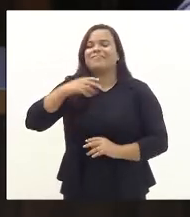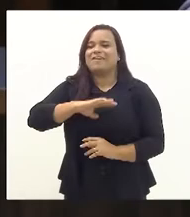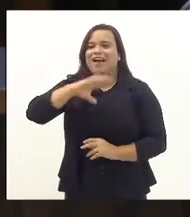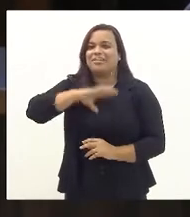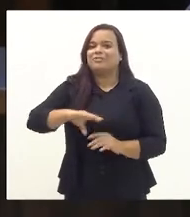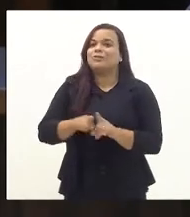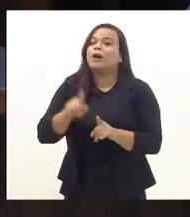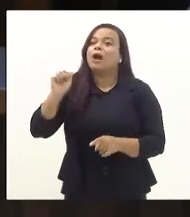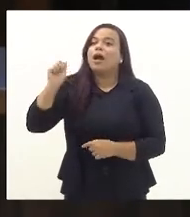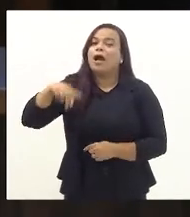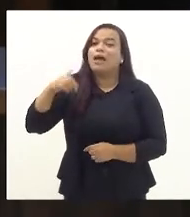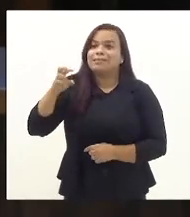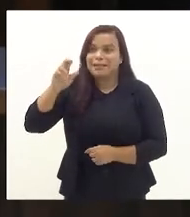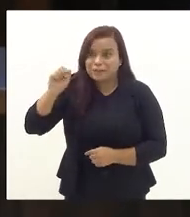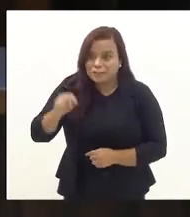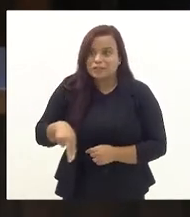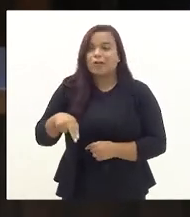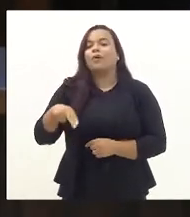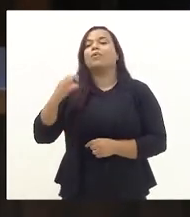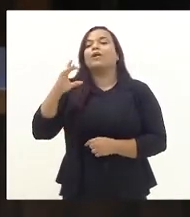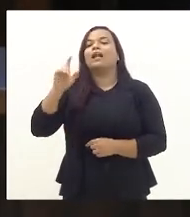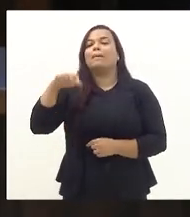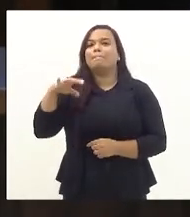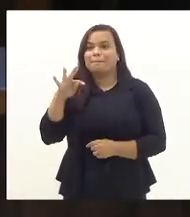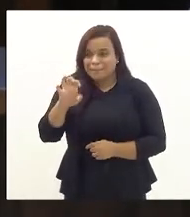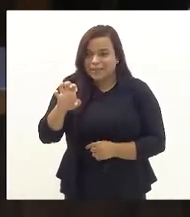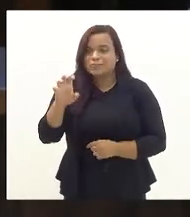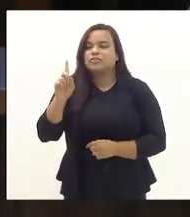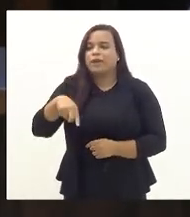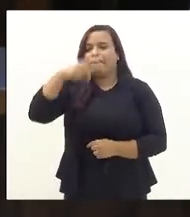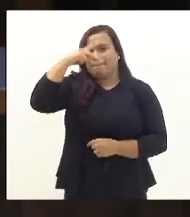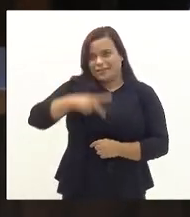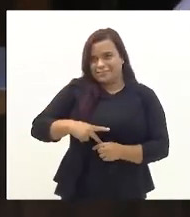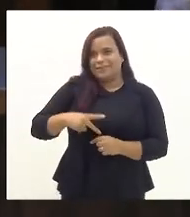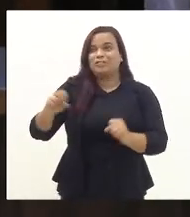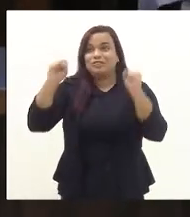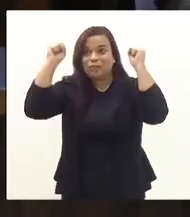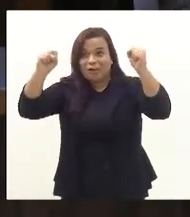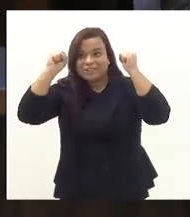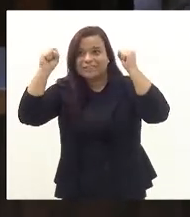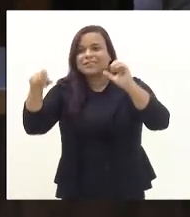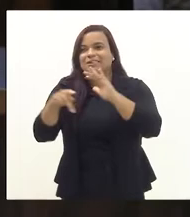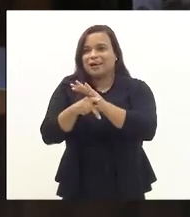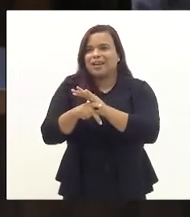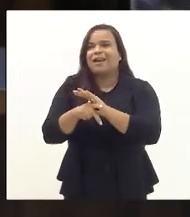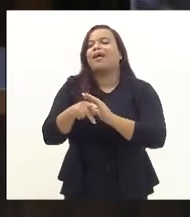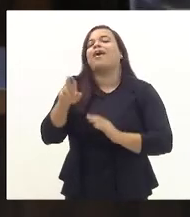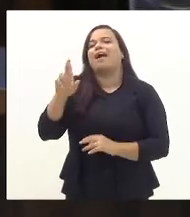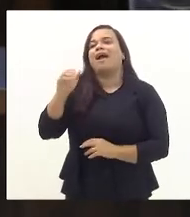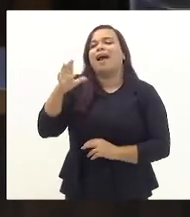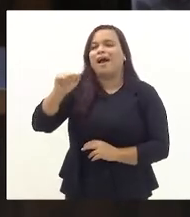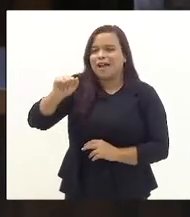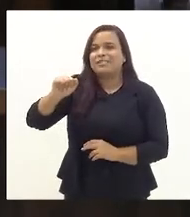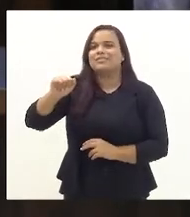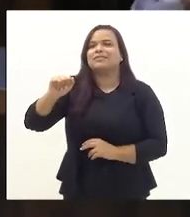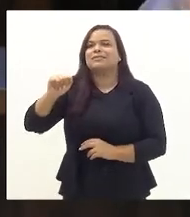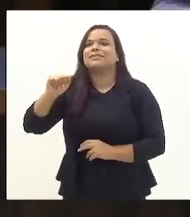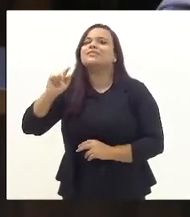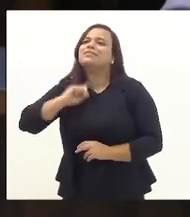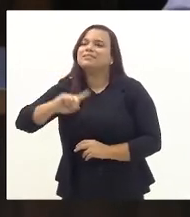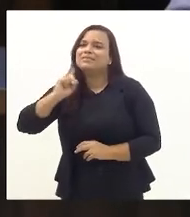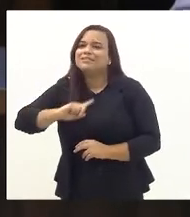Anderson Clemente, presidente da torcida Raça Rubro Negra. E o Dário Souto, fundador da torcida Inferno Rubro.